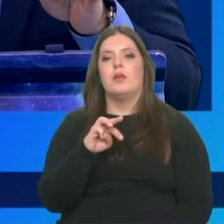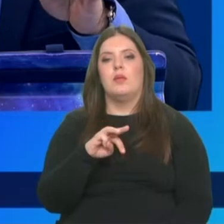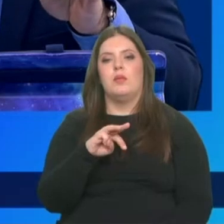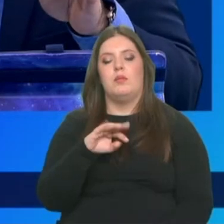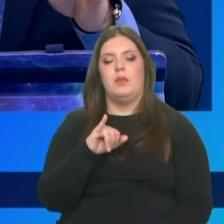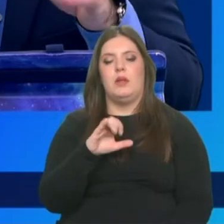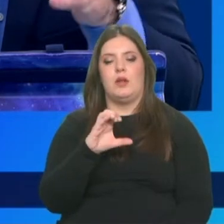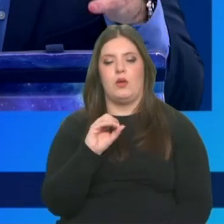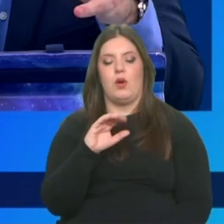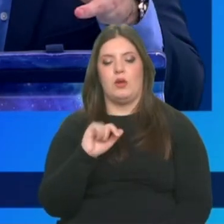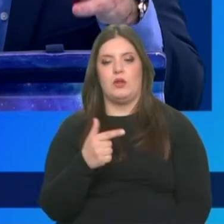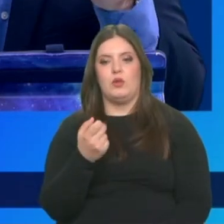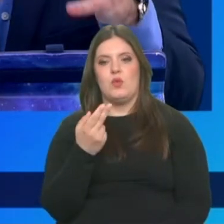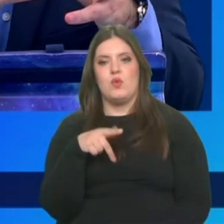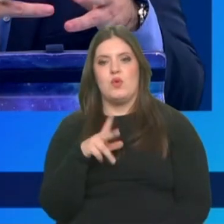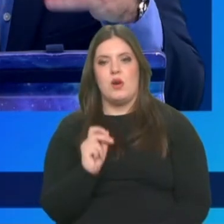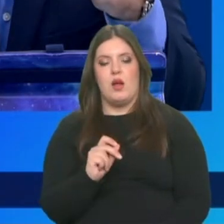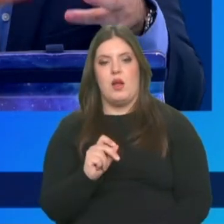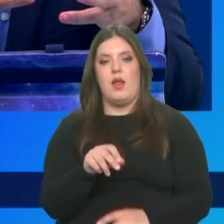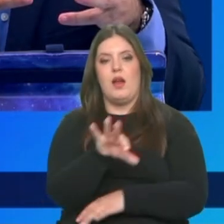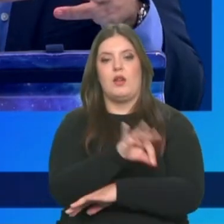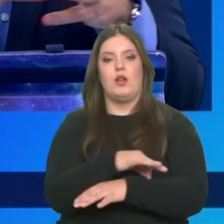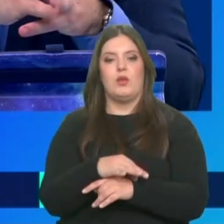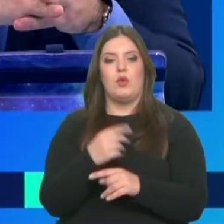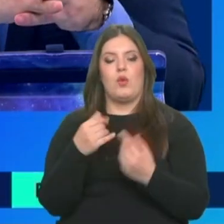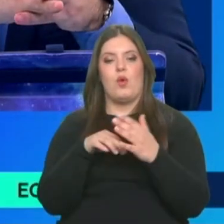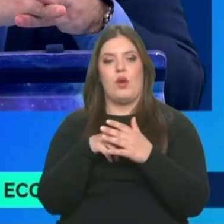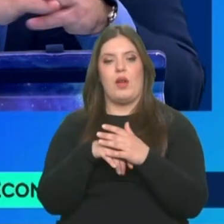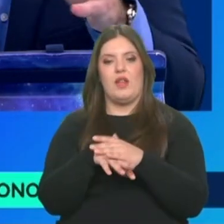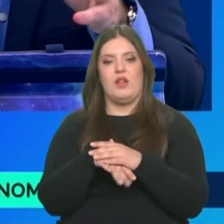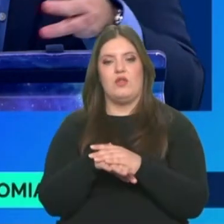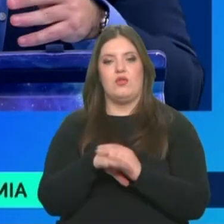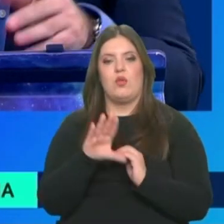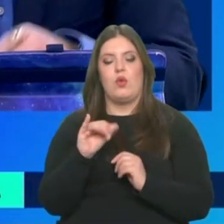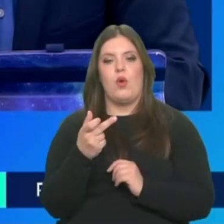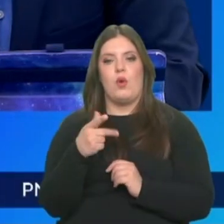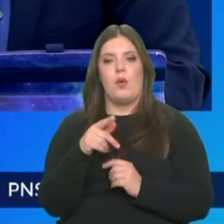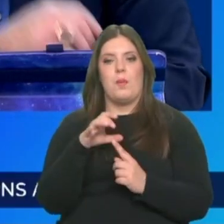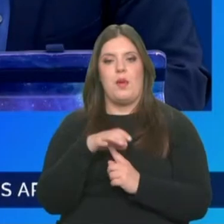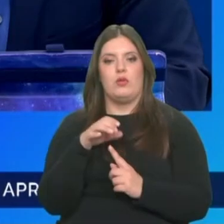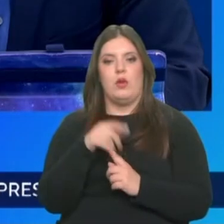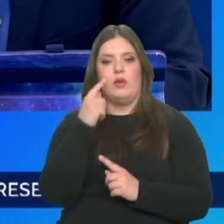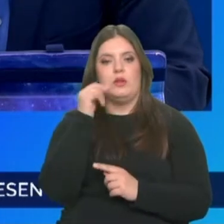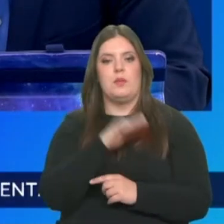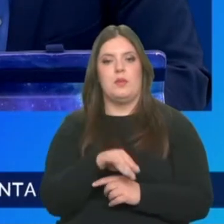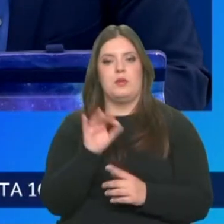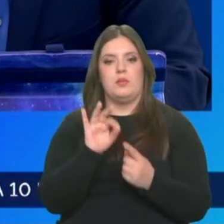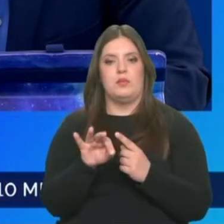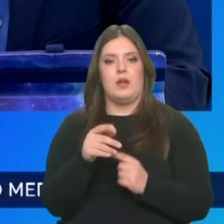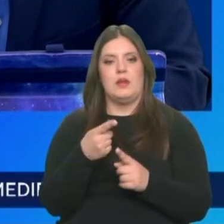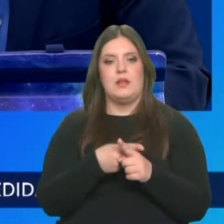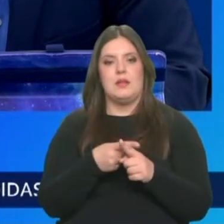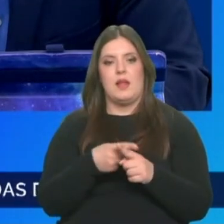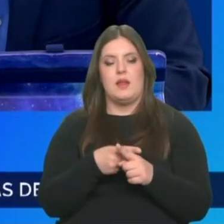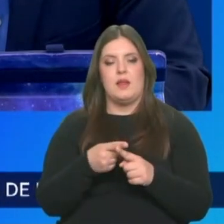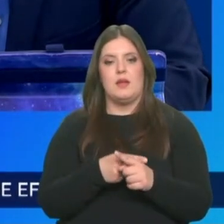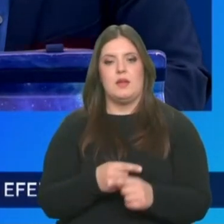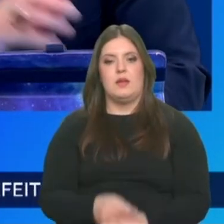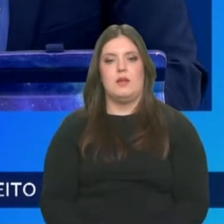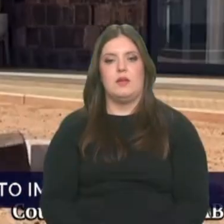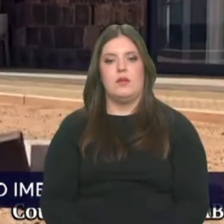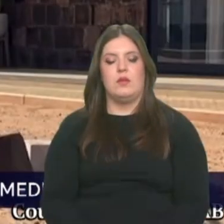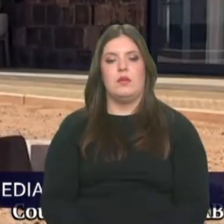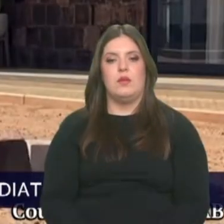Micoctura. É a arquitetura com as raízes dos cogumelos. Não deixa de ser... Olha, esta imagem é particularmente interessante. Repara como é